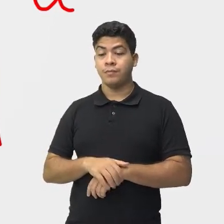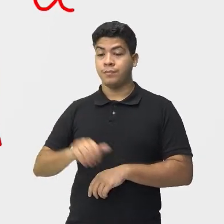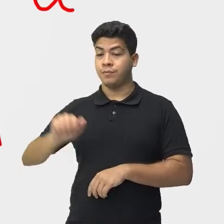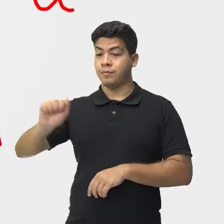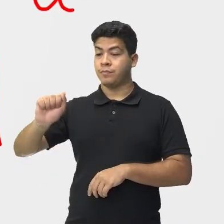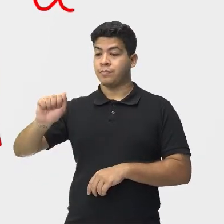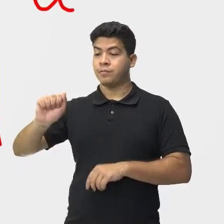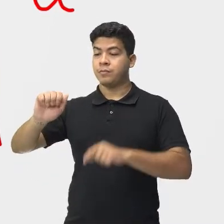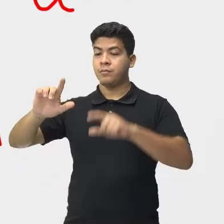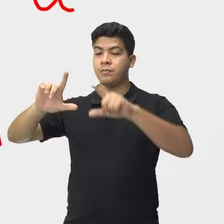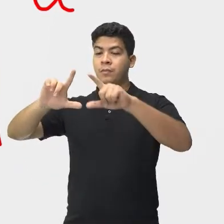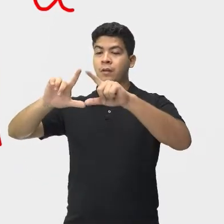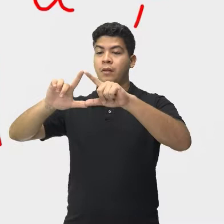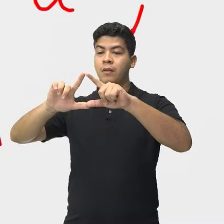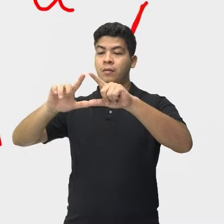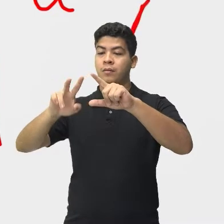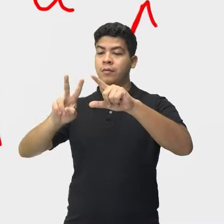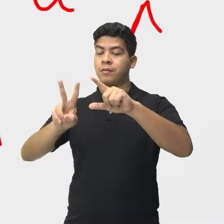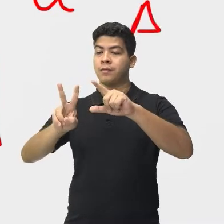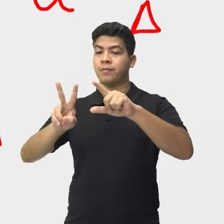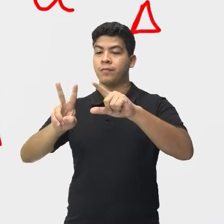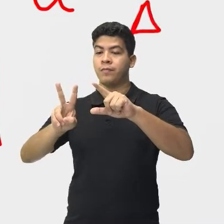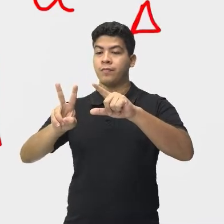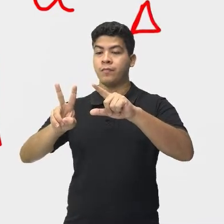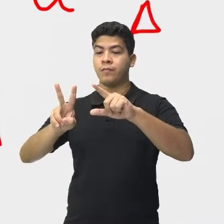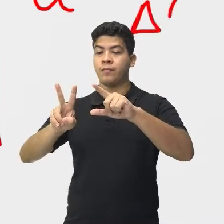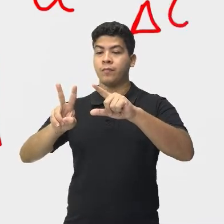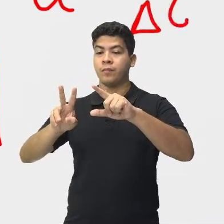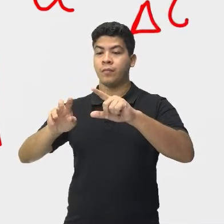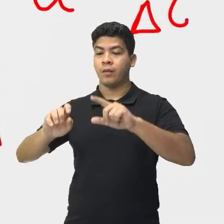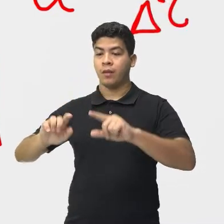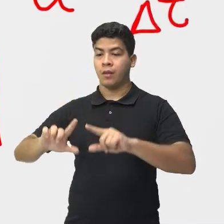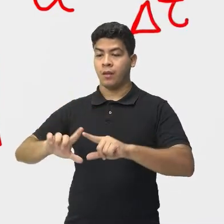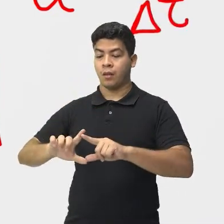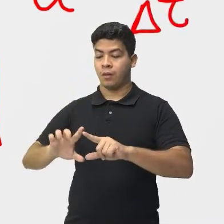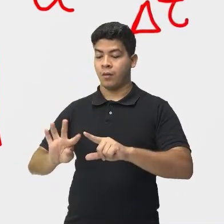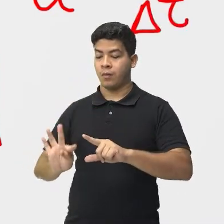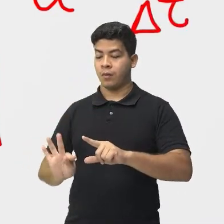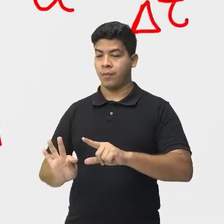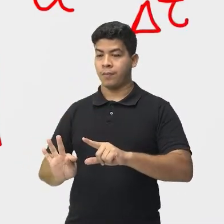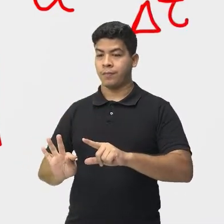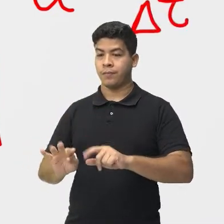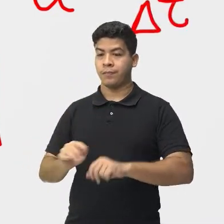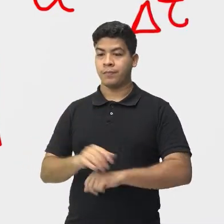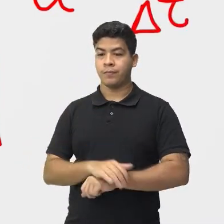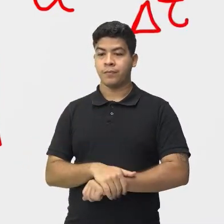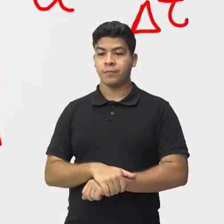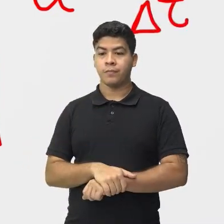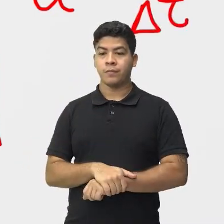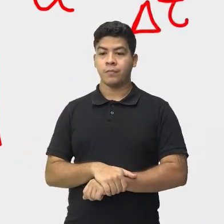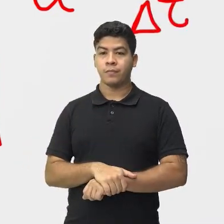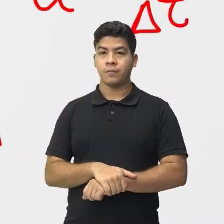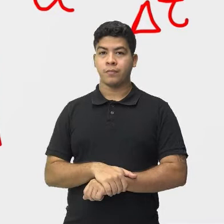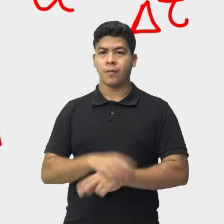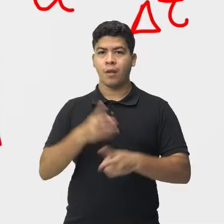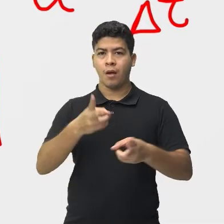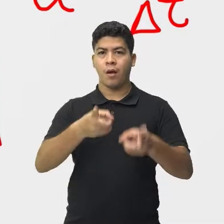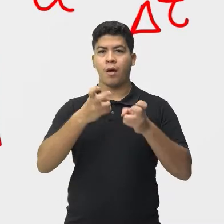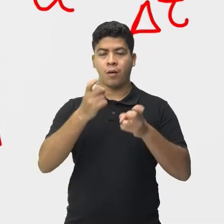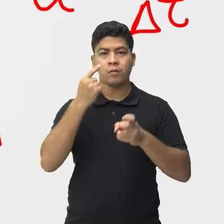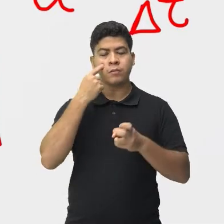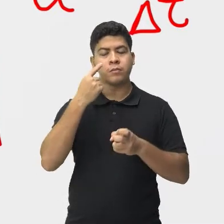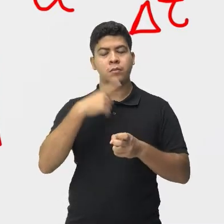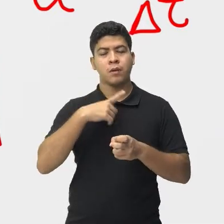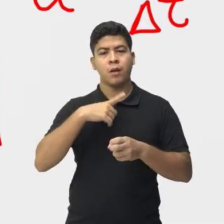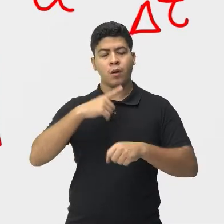ΔV sobre ΔT. Se eu quero calcular a aceleração, então eu divido a variação da velocidade pela variação do